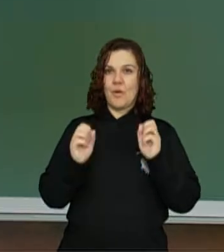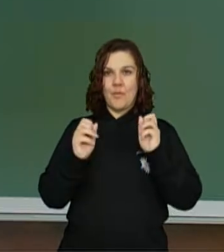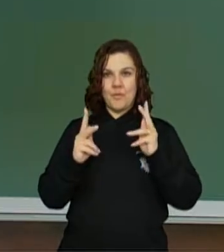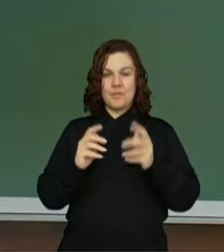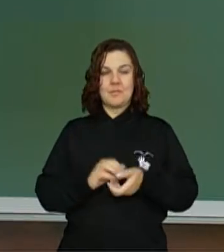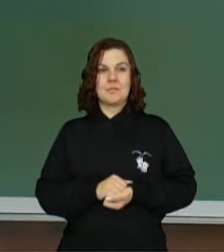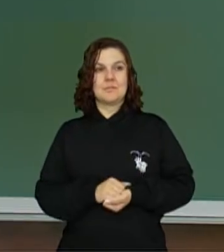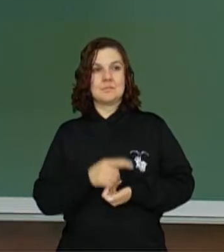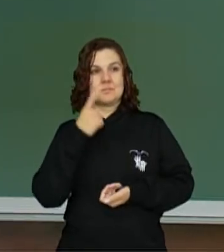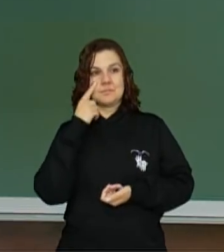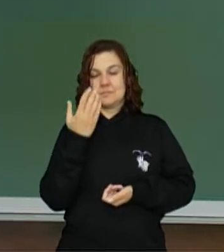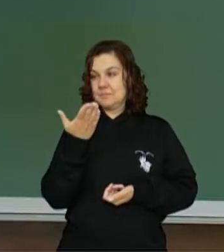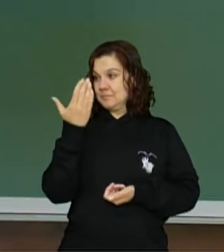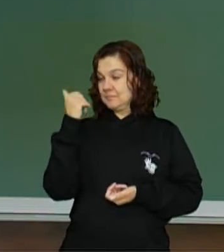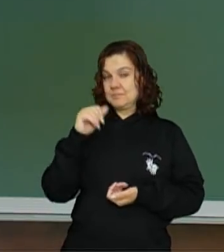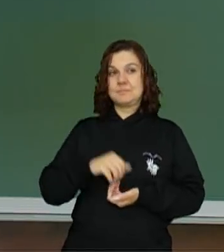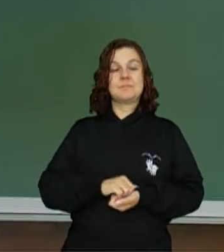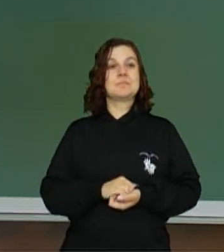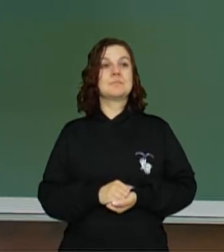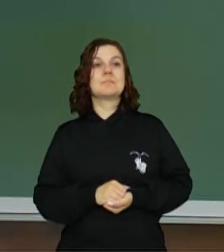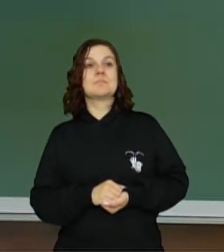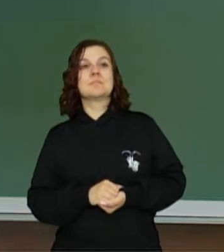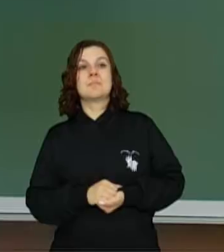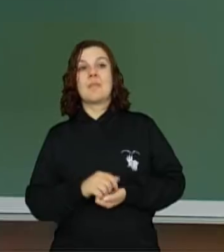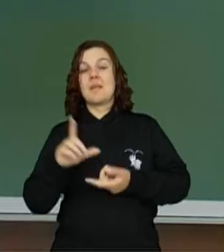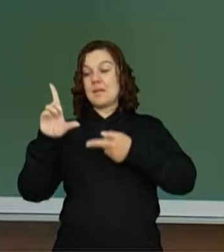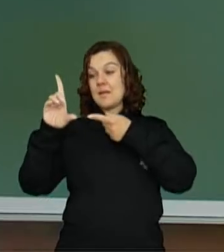Ok, gente? Vamos conferir.